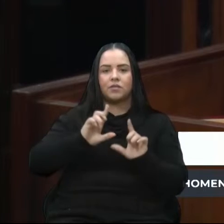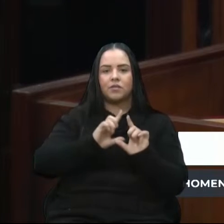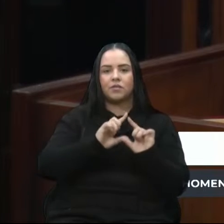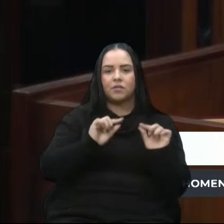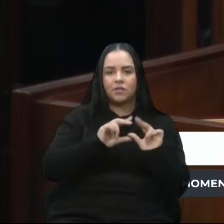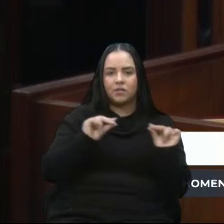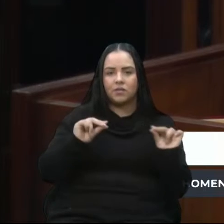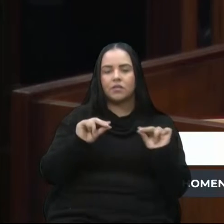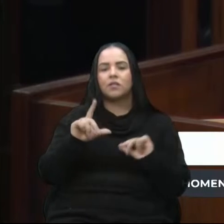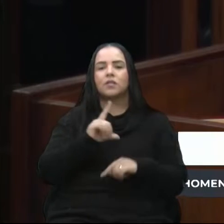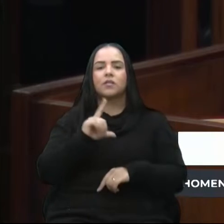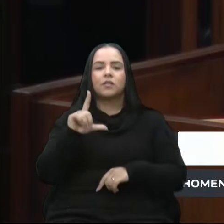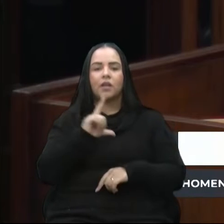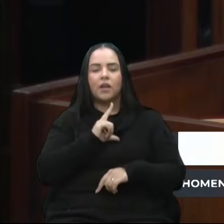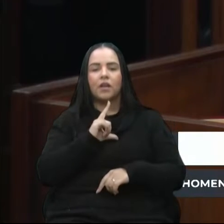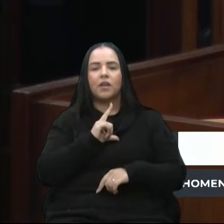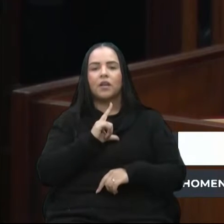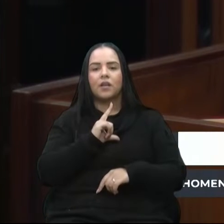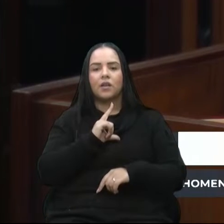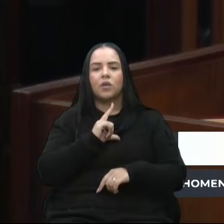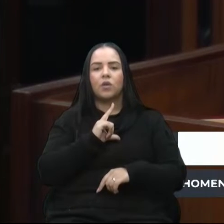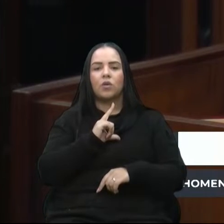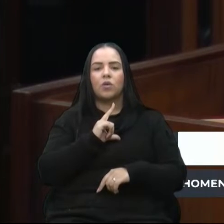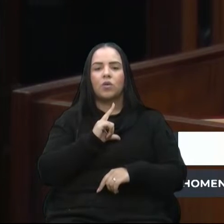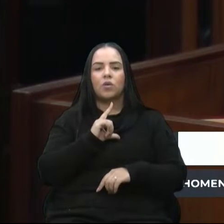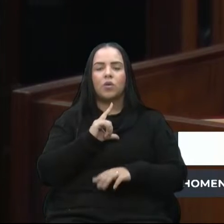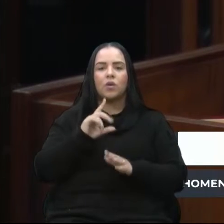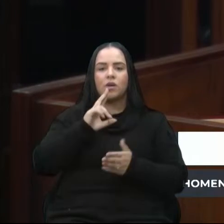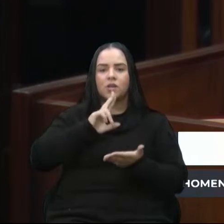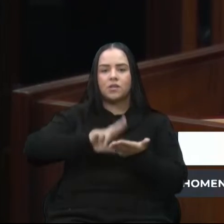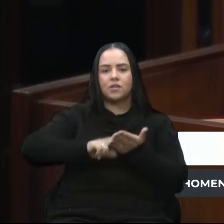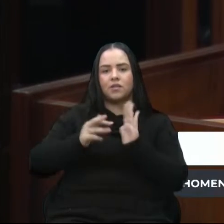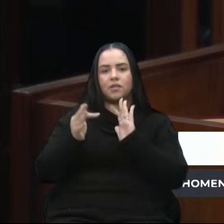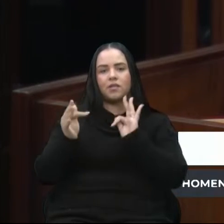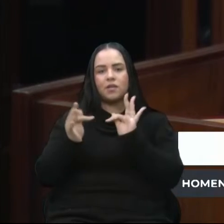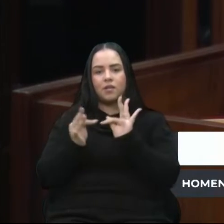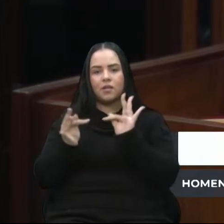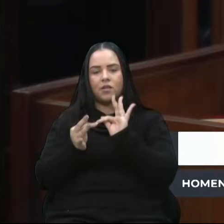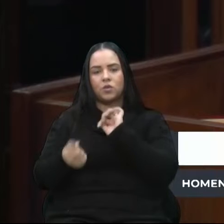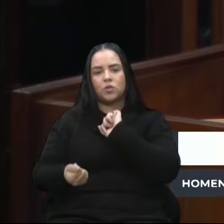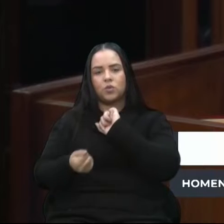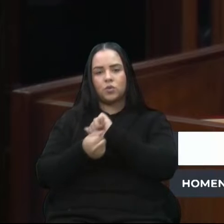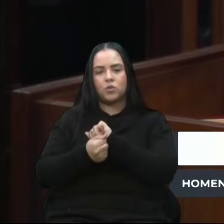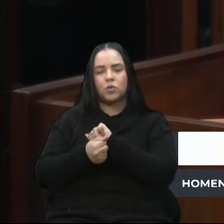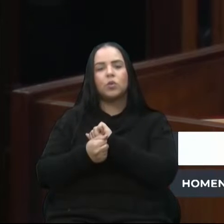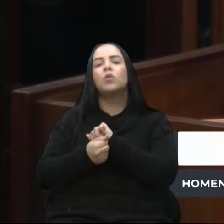fizeram uma nota técnica e encaminharam isso para a discussão do governo federal,